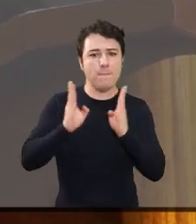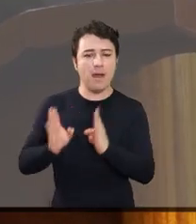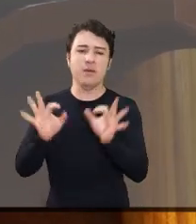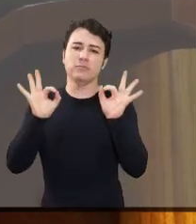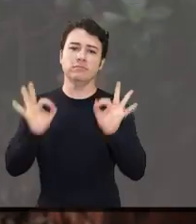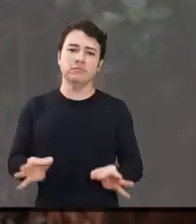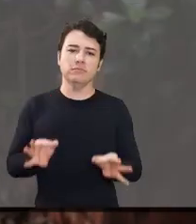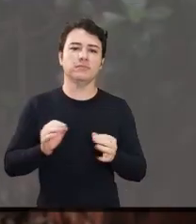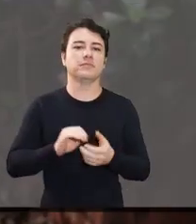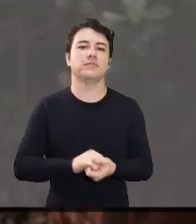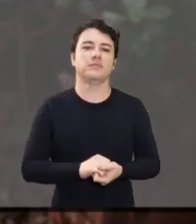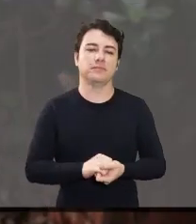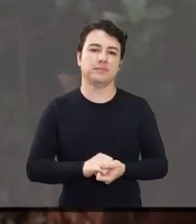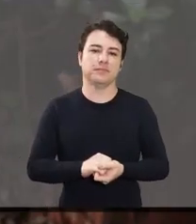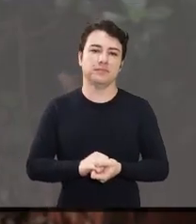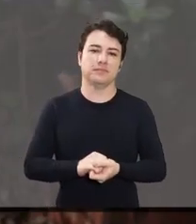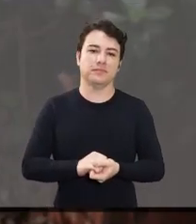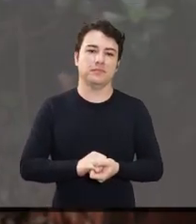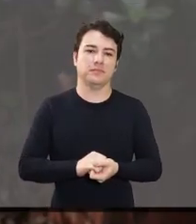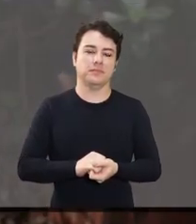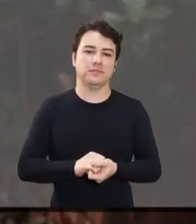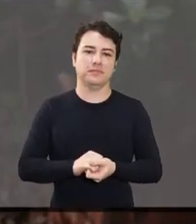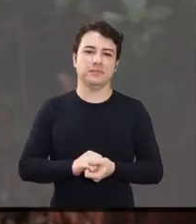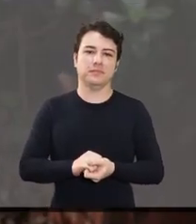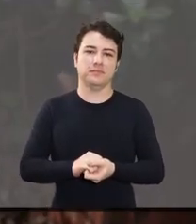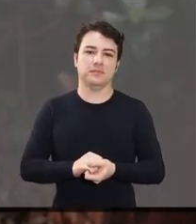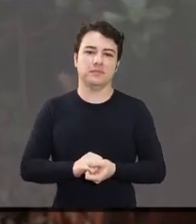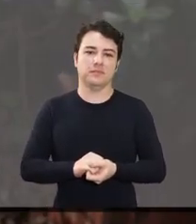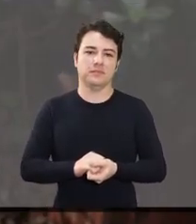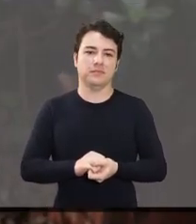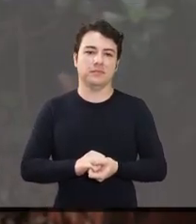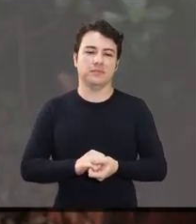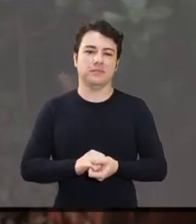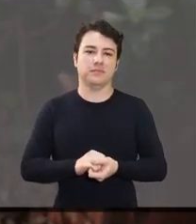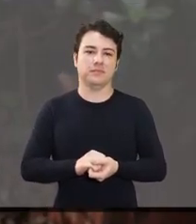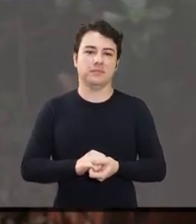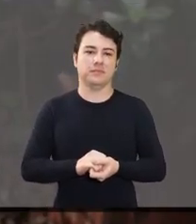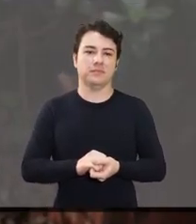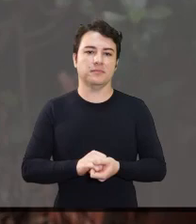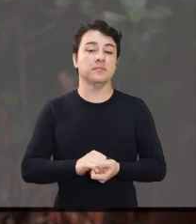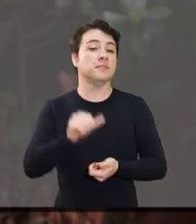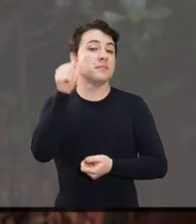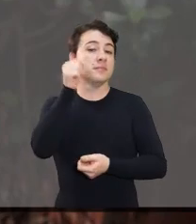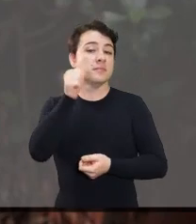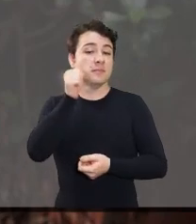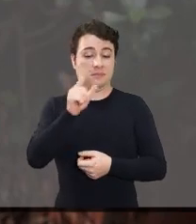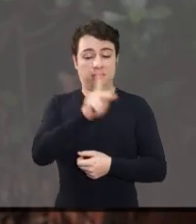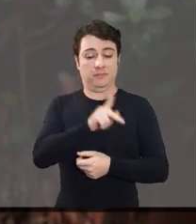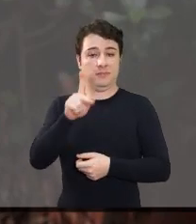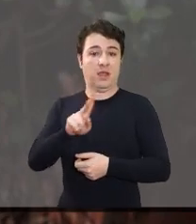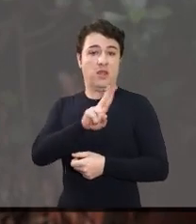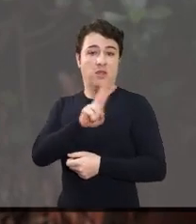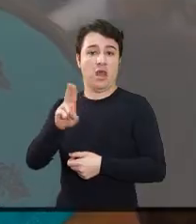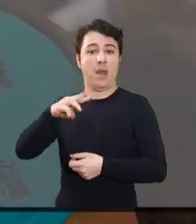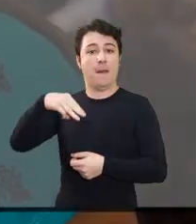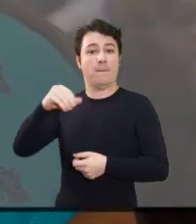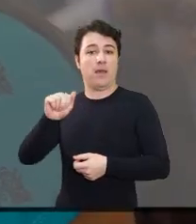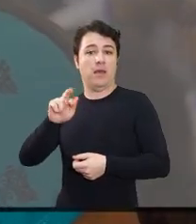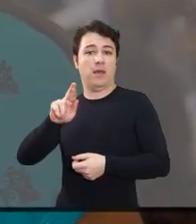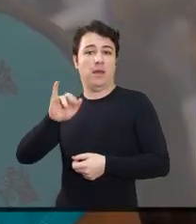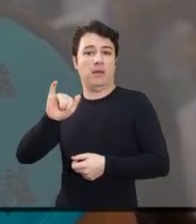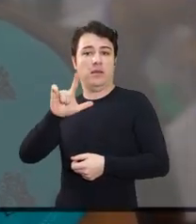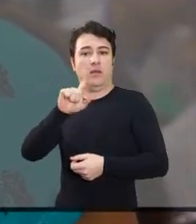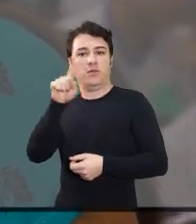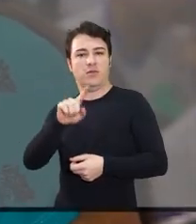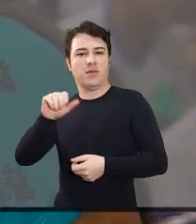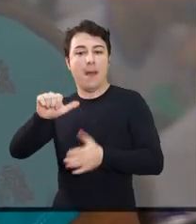é formatado em módulos, né, nós temos uma cartilha e essa cartilha ela é seguida pelos nossos instrutores. A